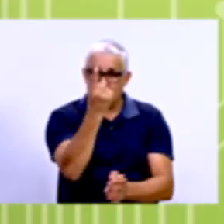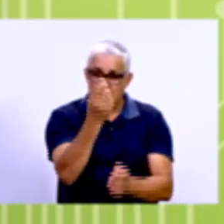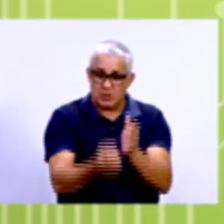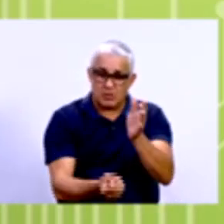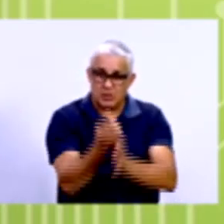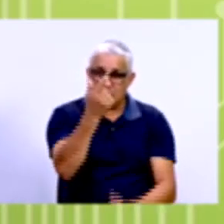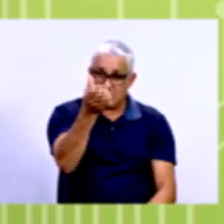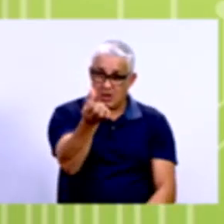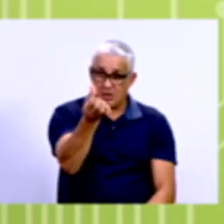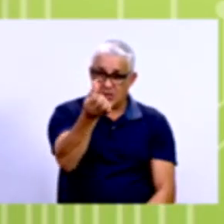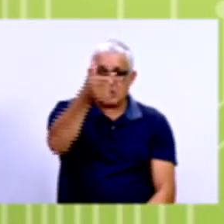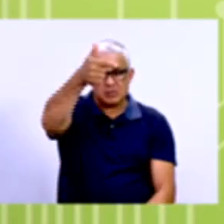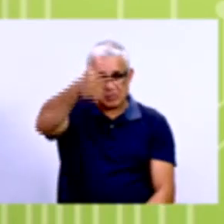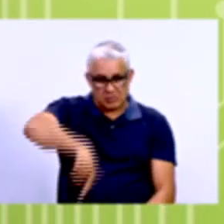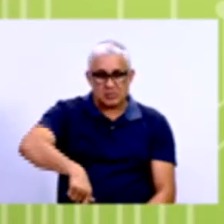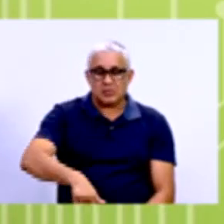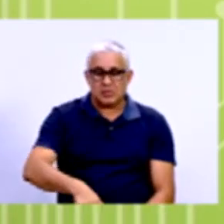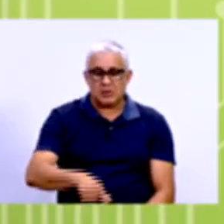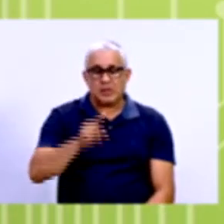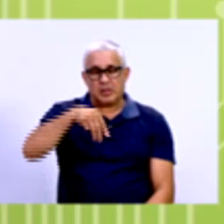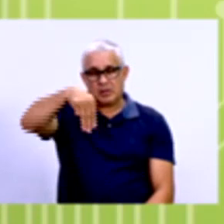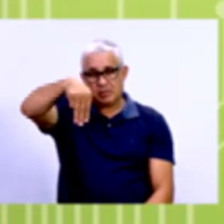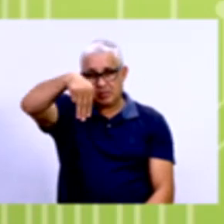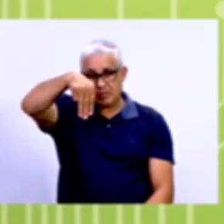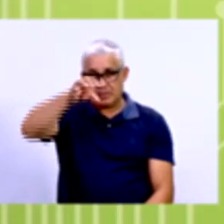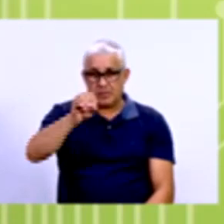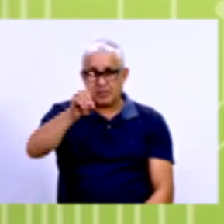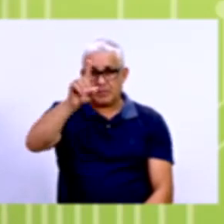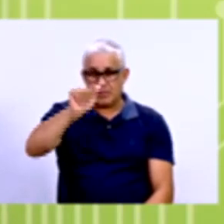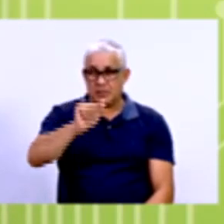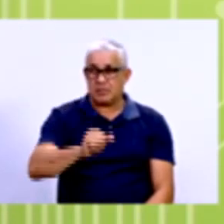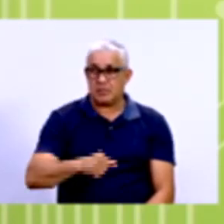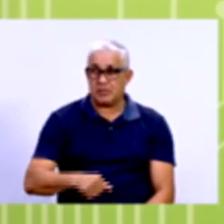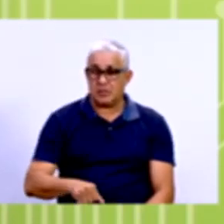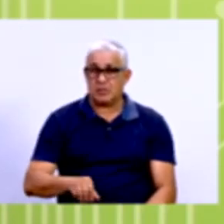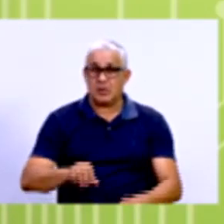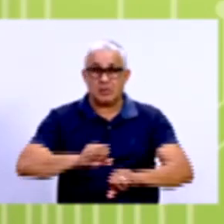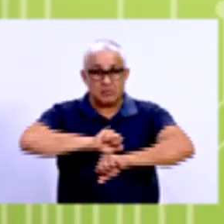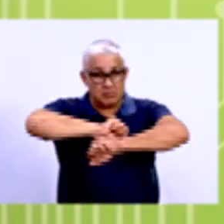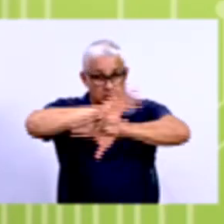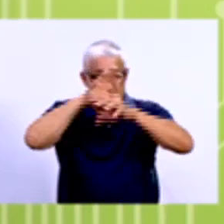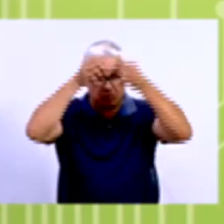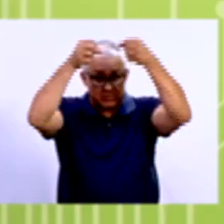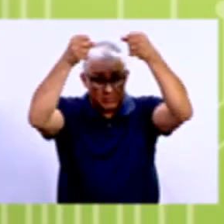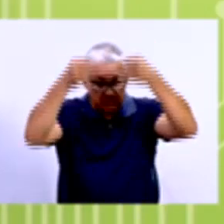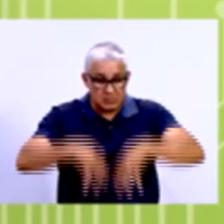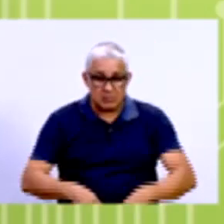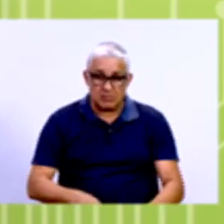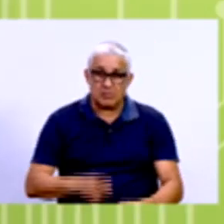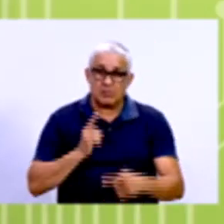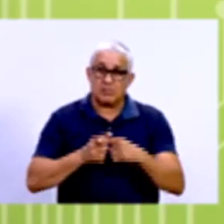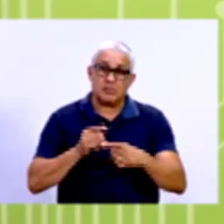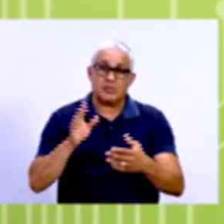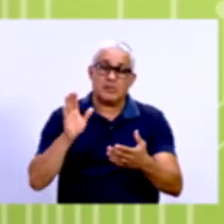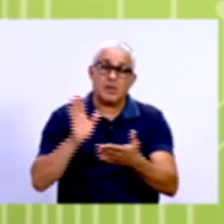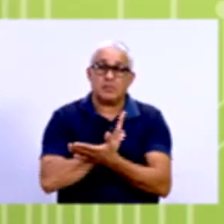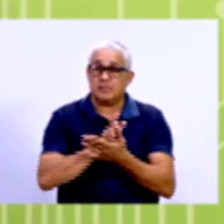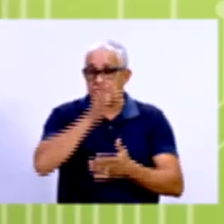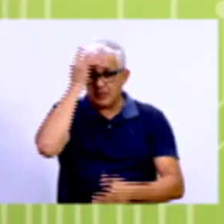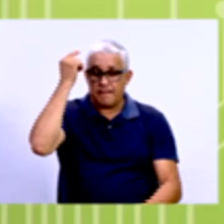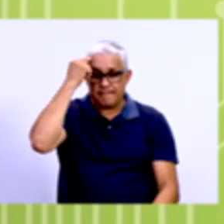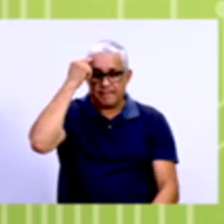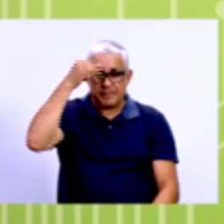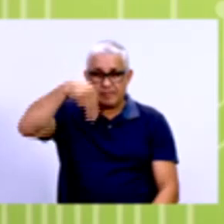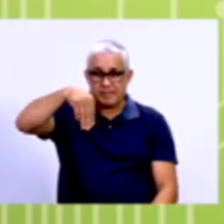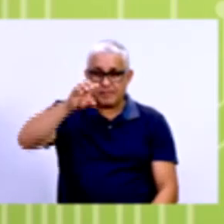6 repetições, então ele vai ser a moda, tá? Só eu gosto de deixar claro porque muitas vezes as pessoas pensam que a moda